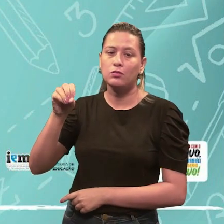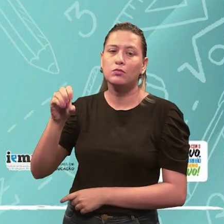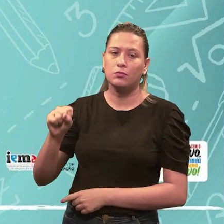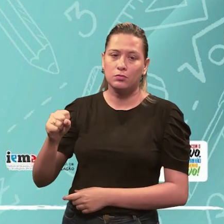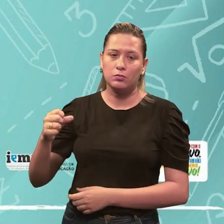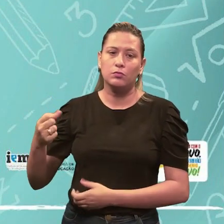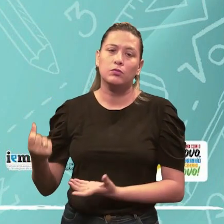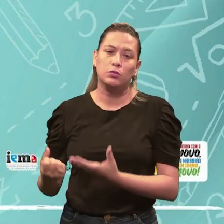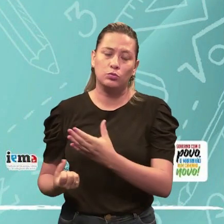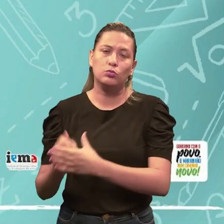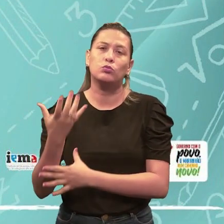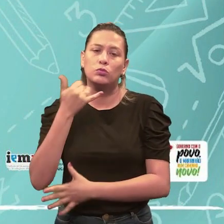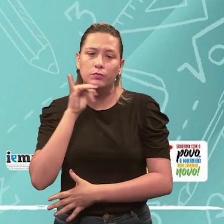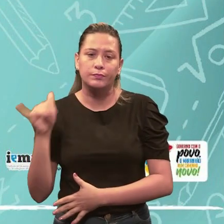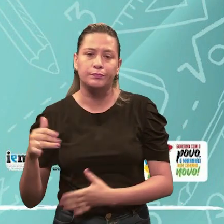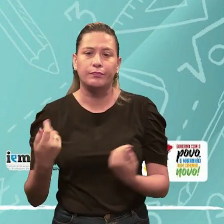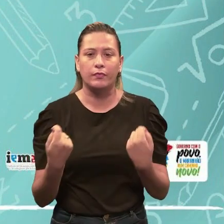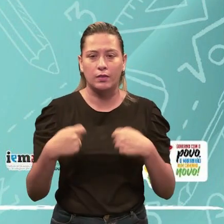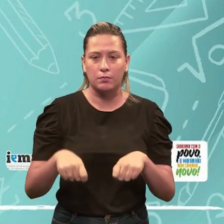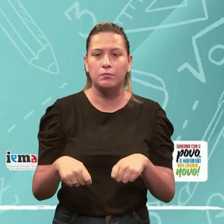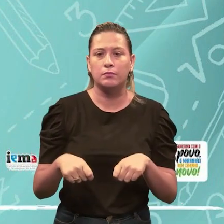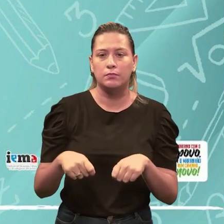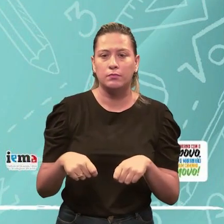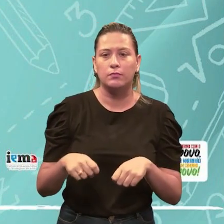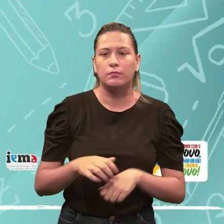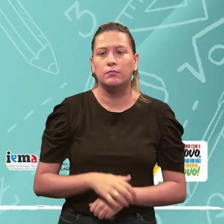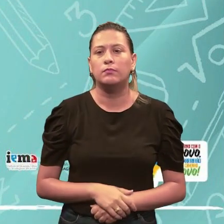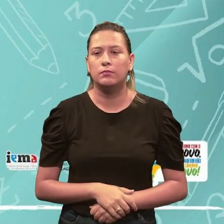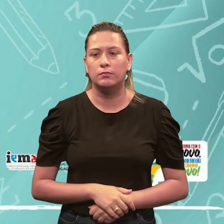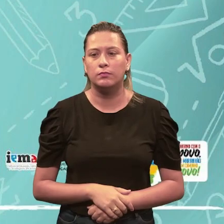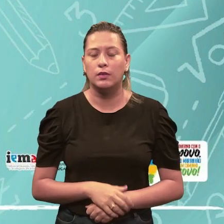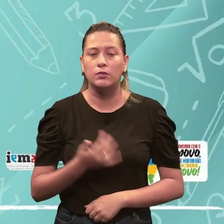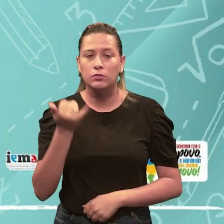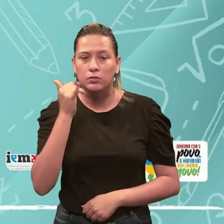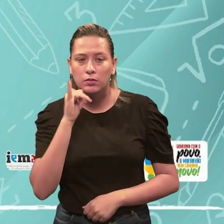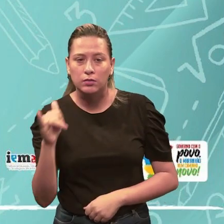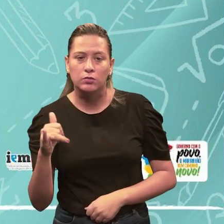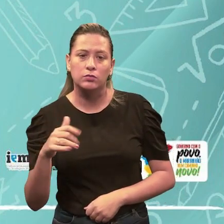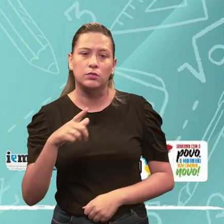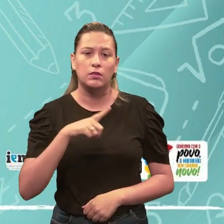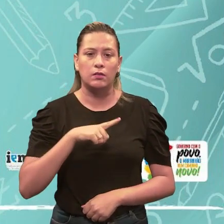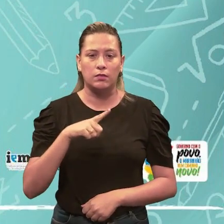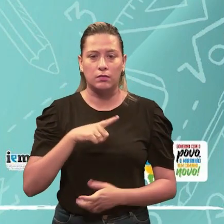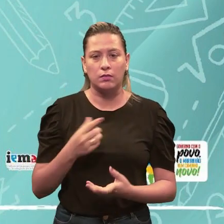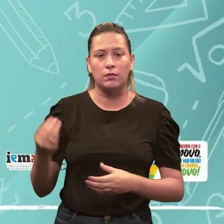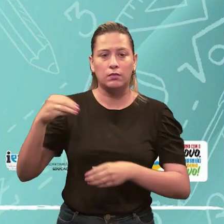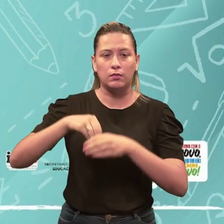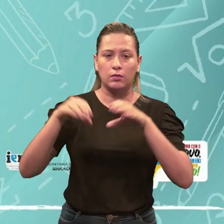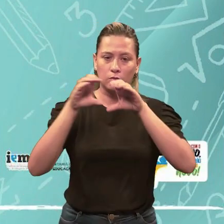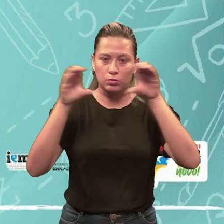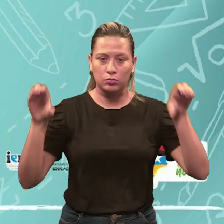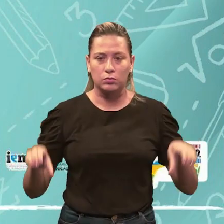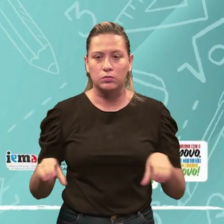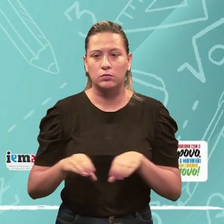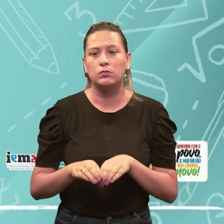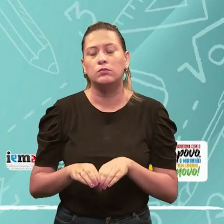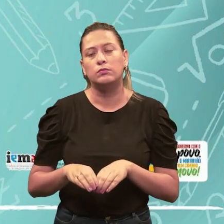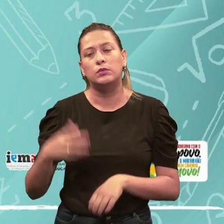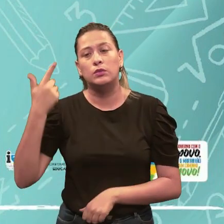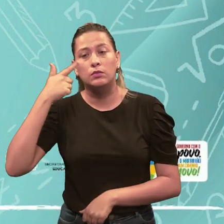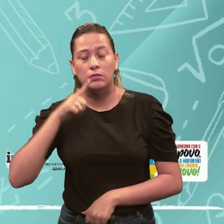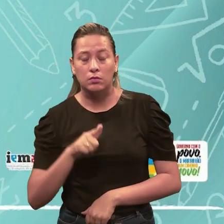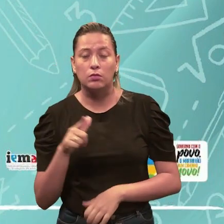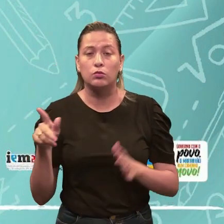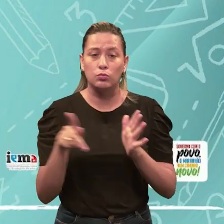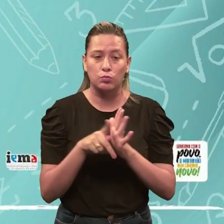podem manipular a direção da corrente dentro do próprio circuito, né? Então, esses componentes são dispositivos que fornecem